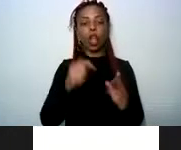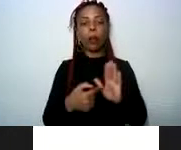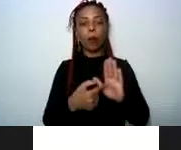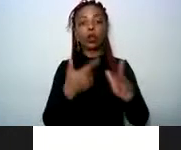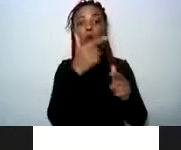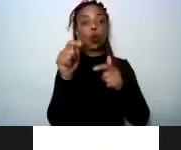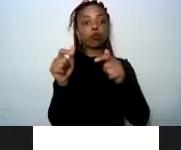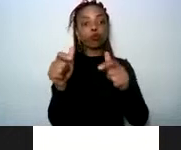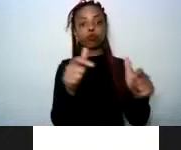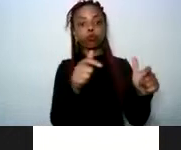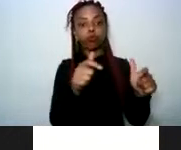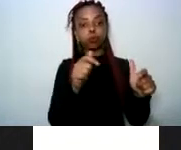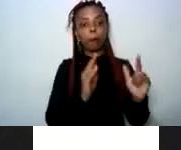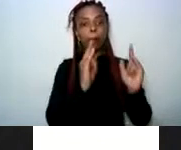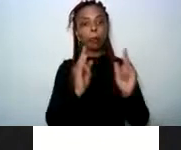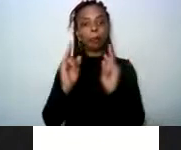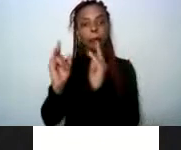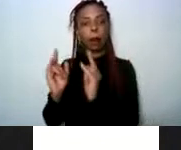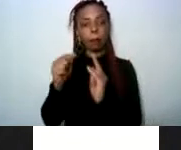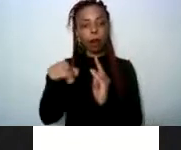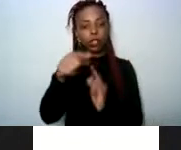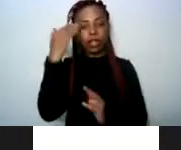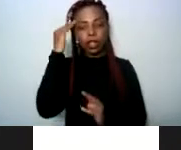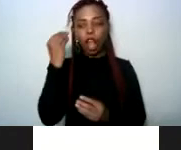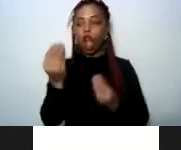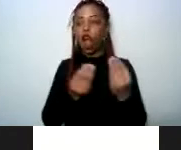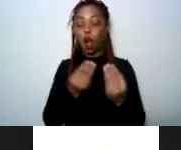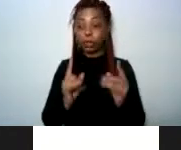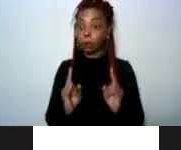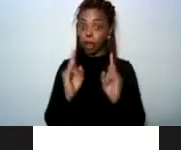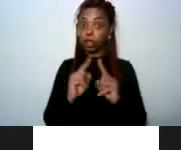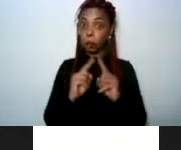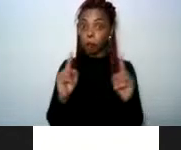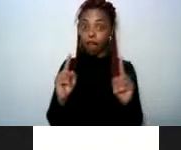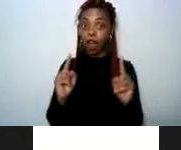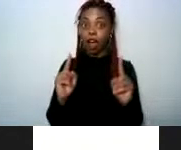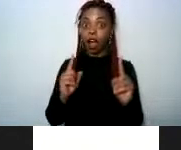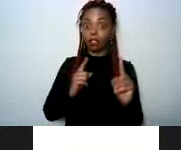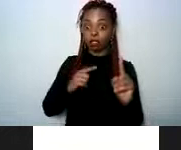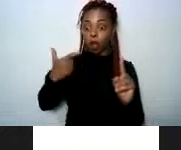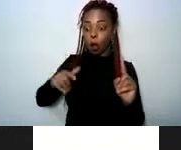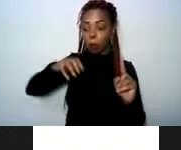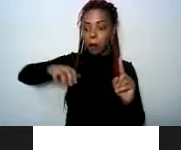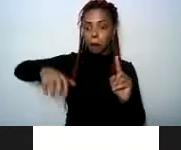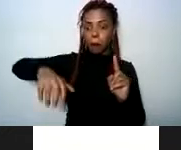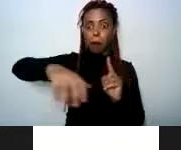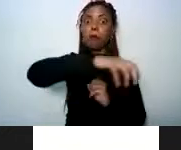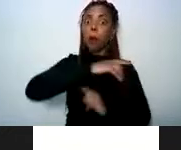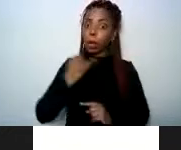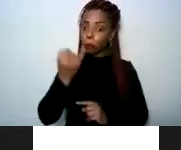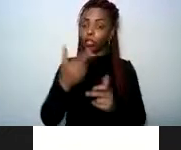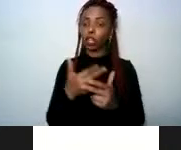como esse edifício, na atualidade, ainda se encontra em meio a diversos equipamentos importantes para a cidade,